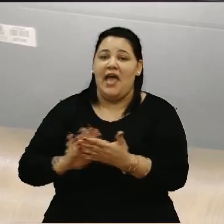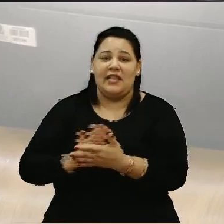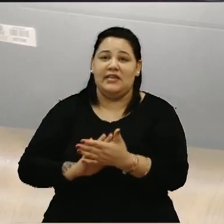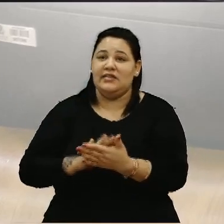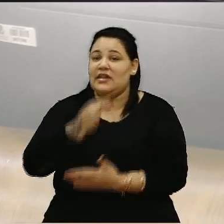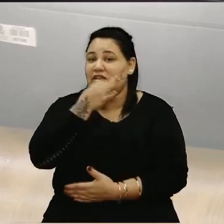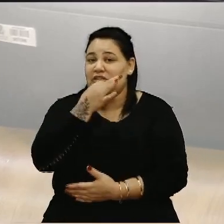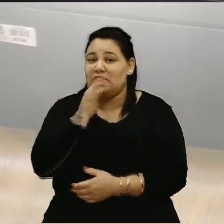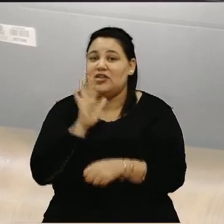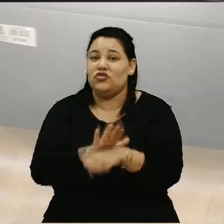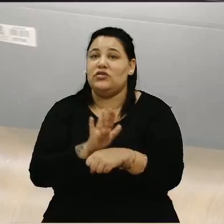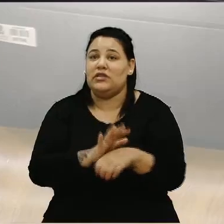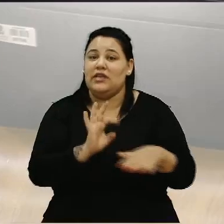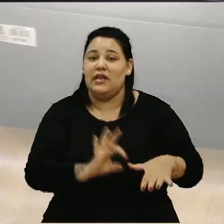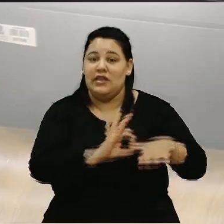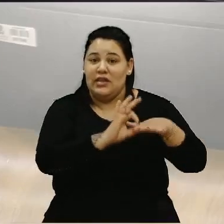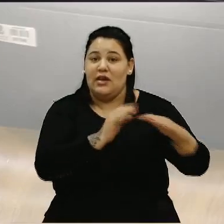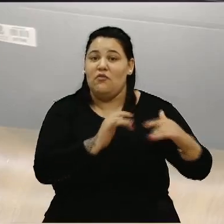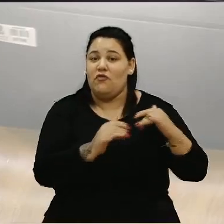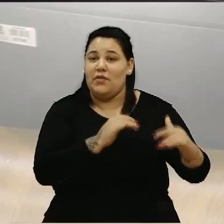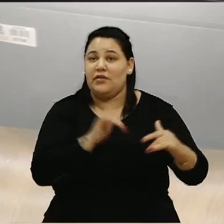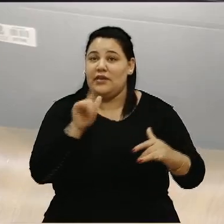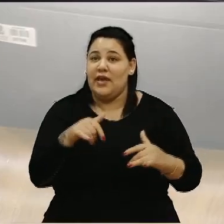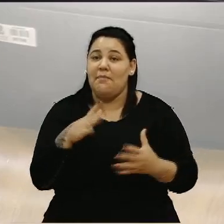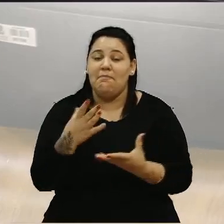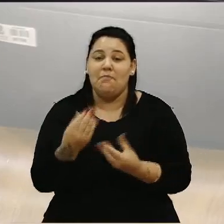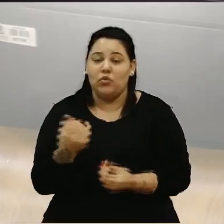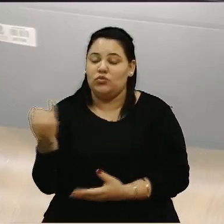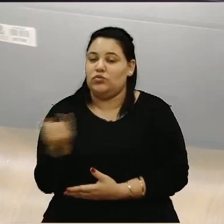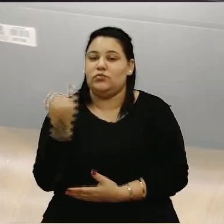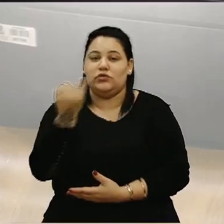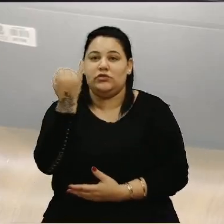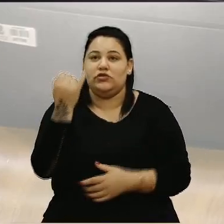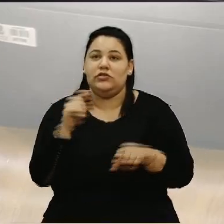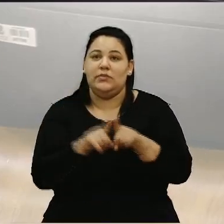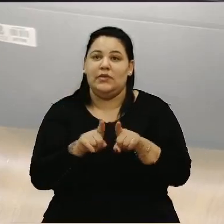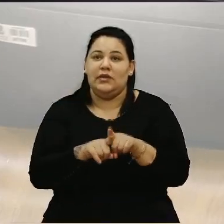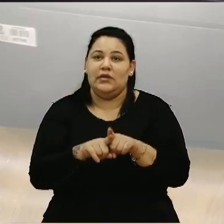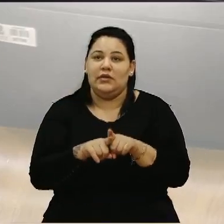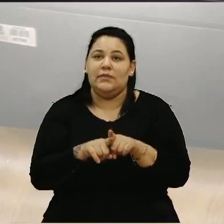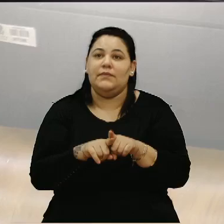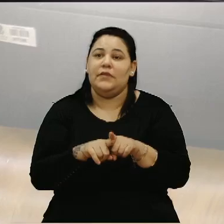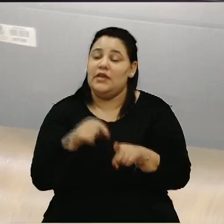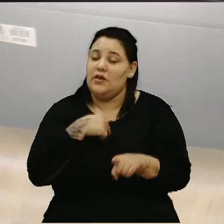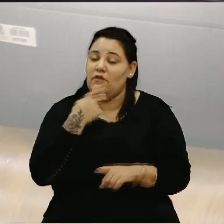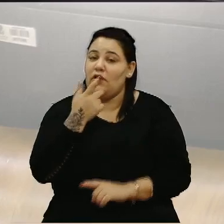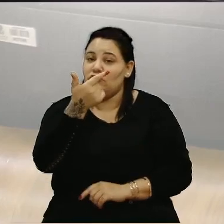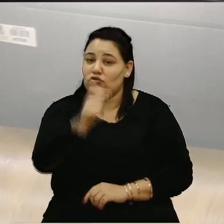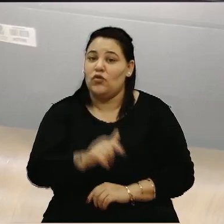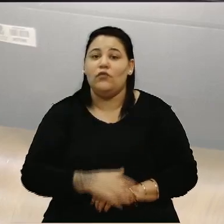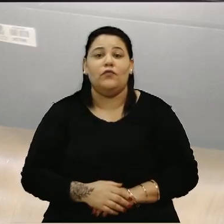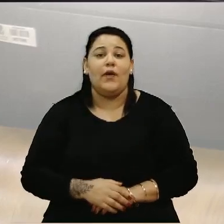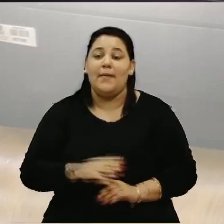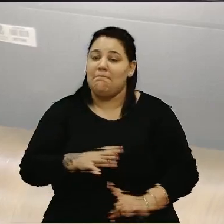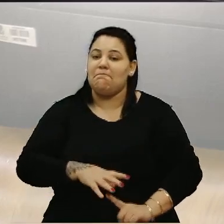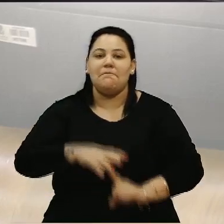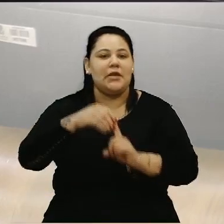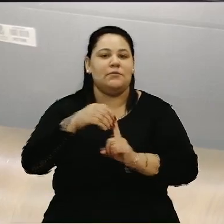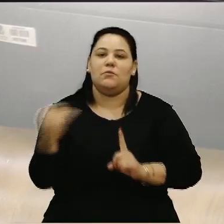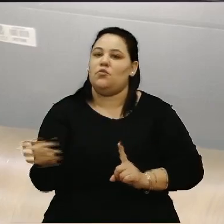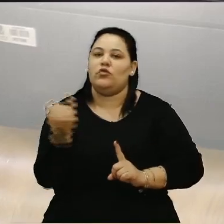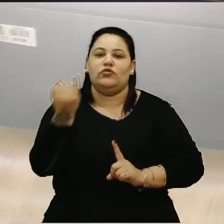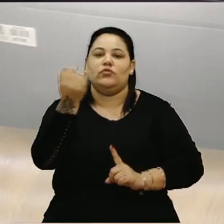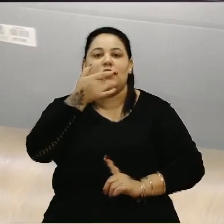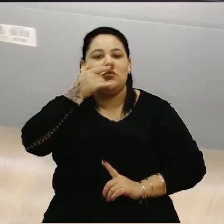ajudando em liderar esses movimentos que são extremamente importantes e que eu refuto, né? Fundamentais para a